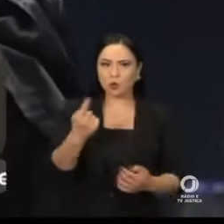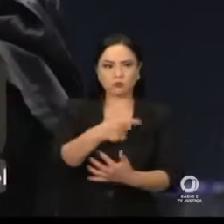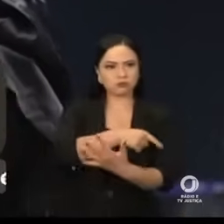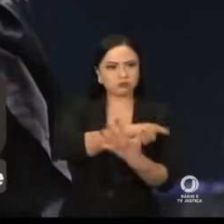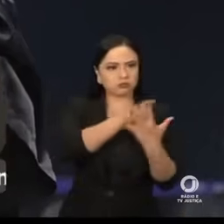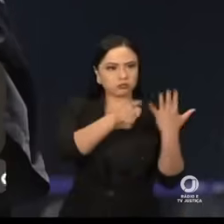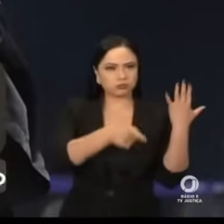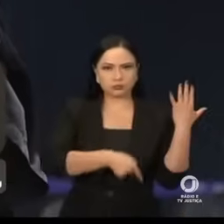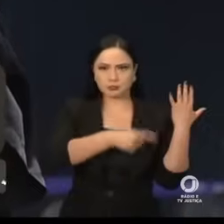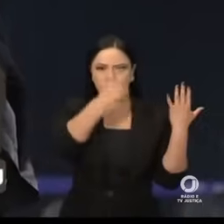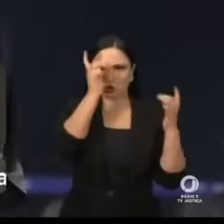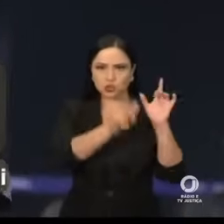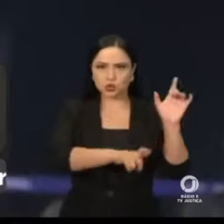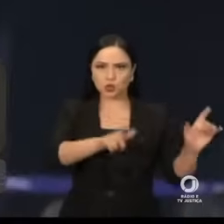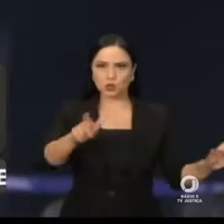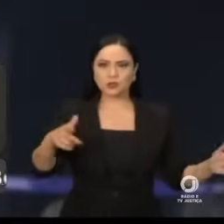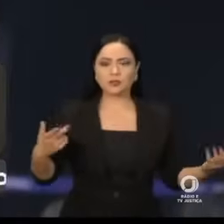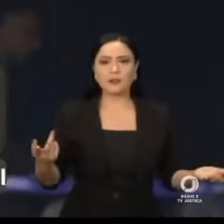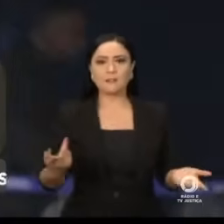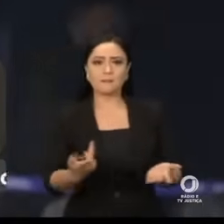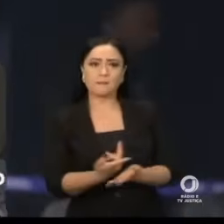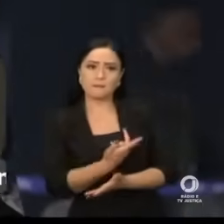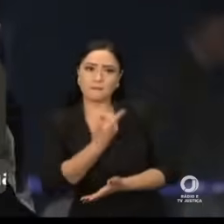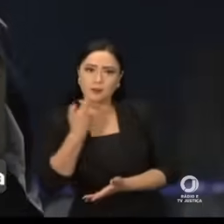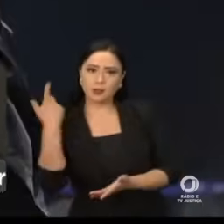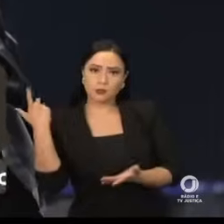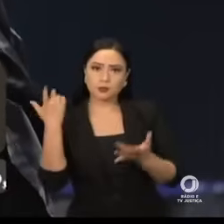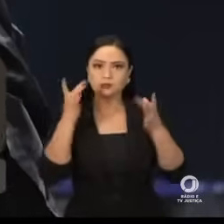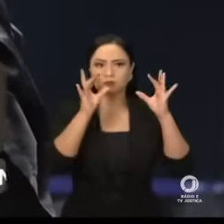em relação a fato ou fatos determinados.